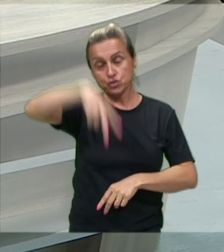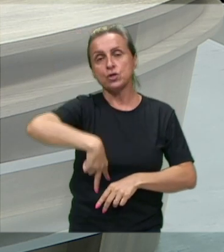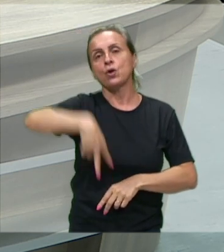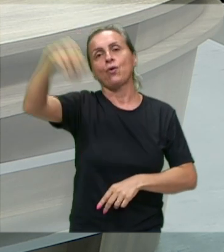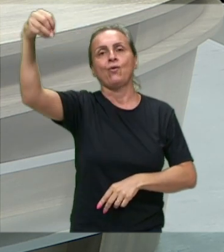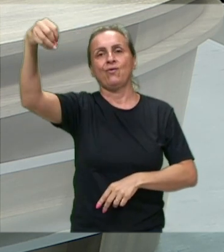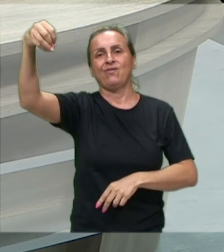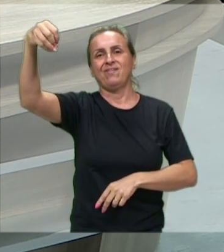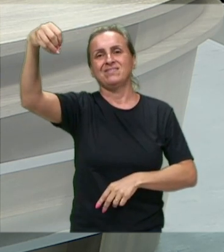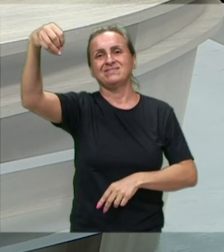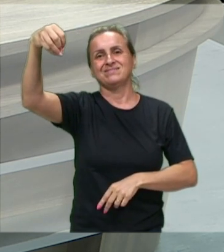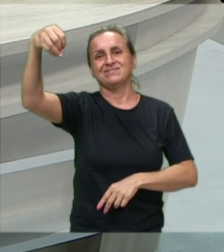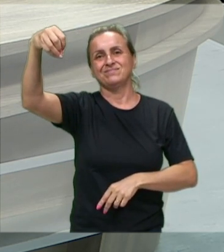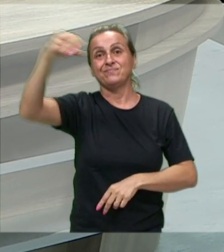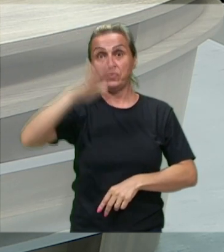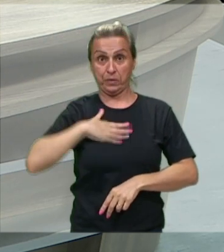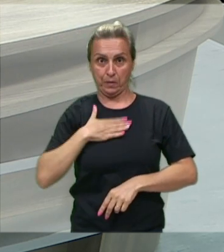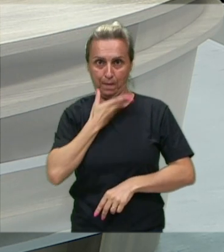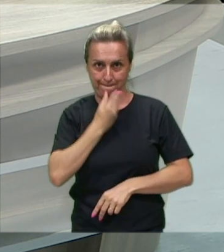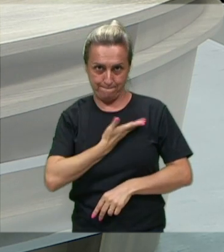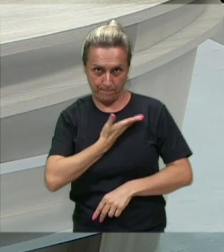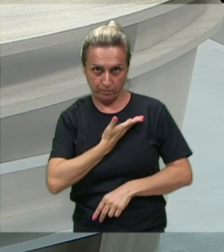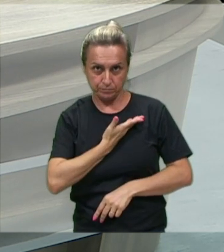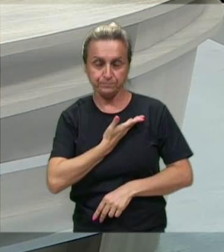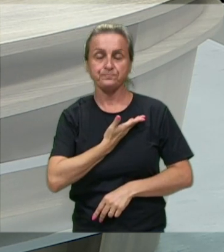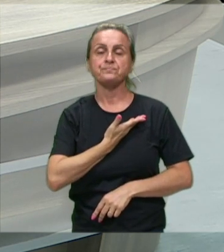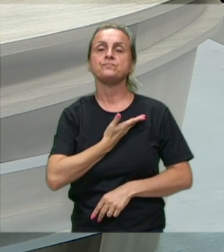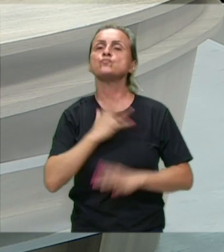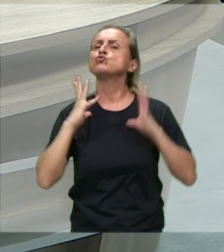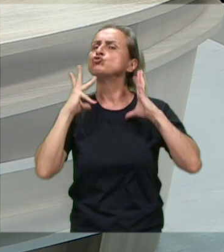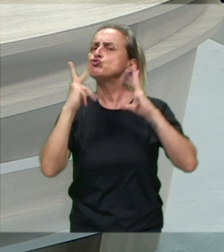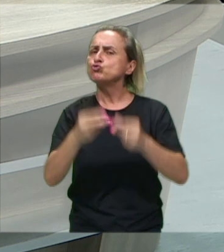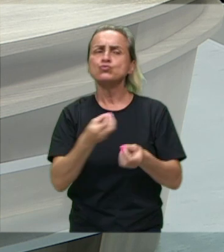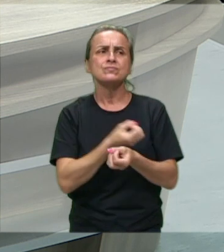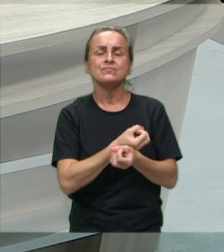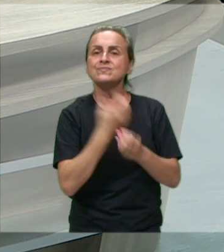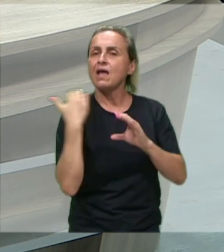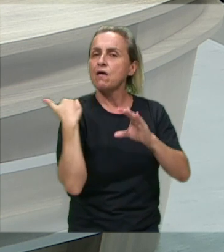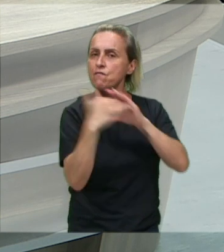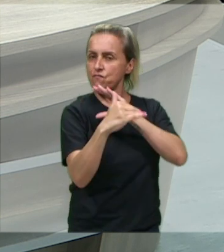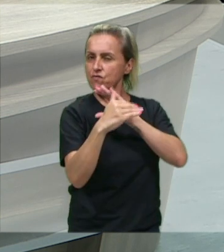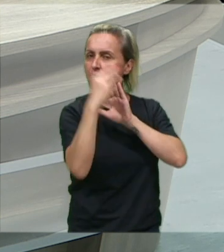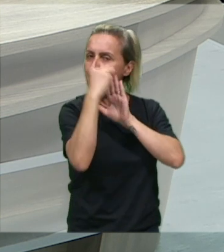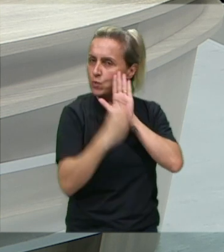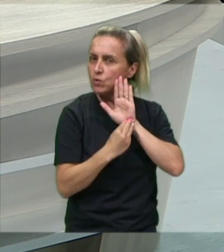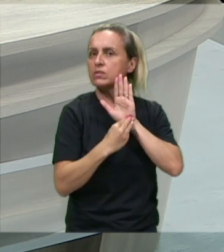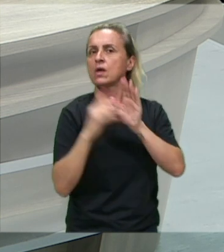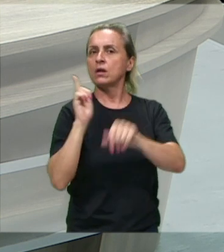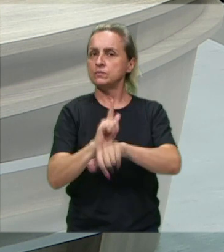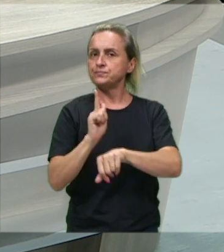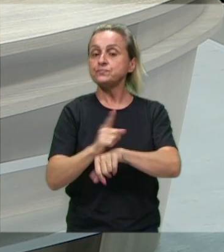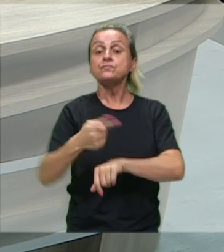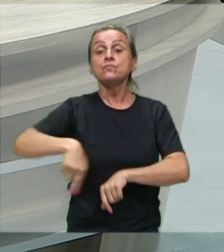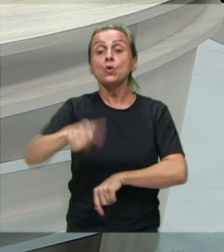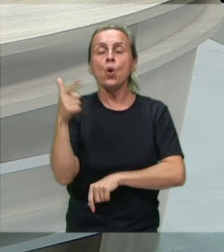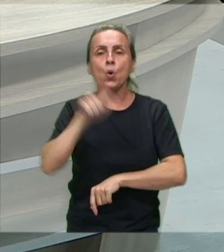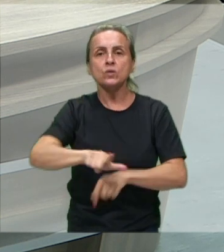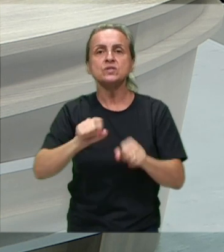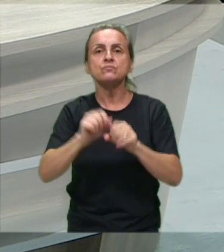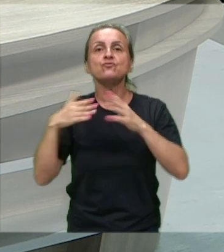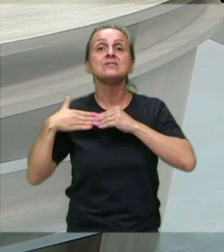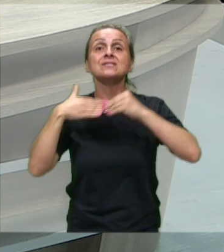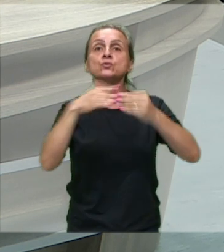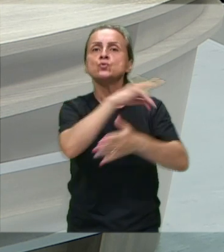nossas, tudo que eu mandava para esse modelo de gestão, a gente conseguiu fazer todos os encaminhamentos.